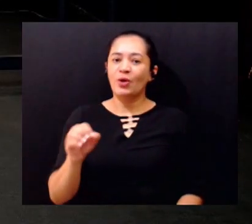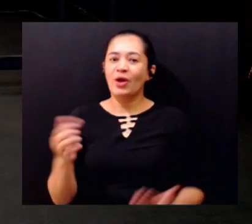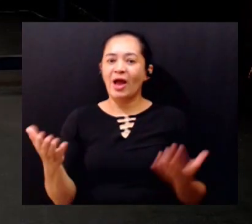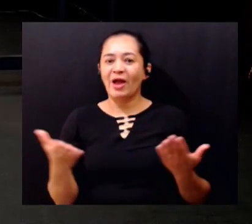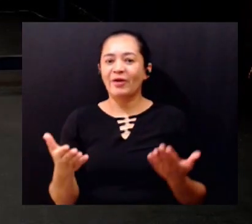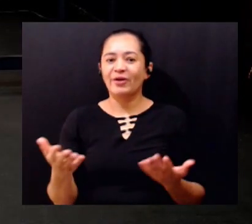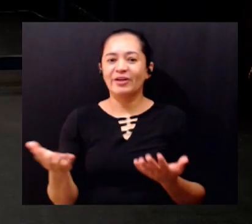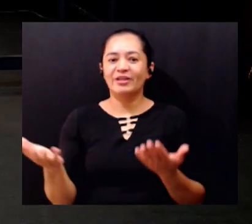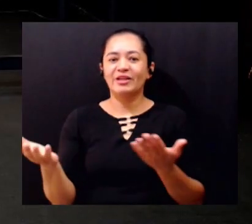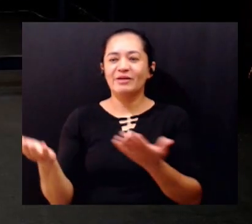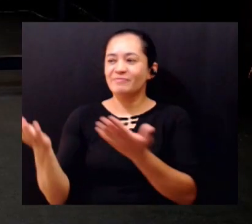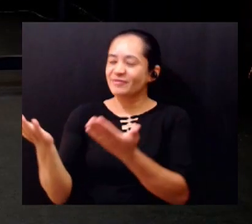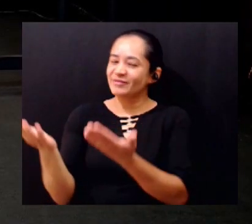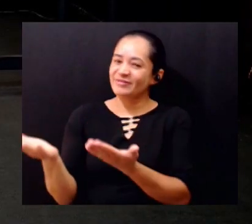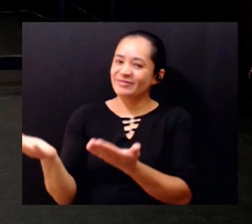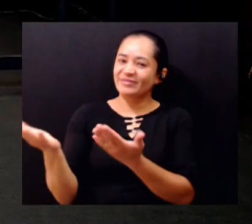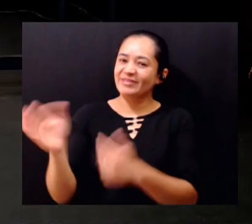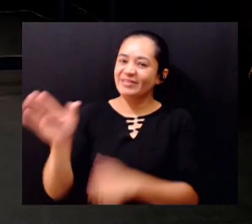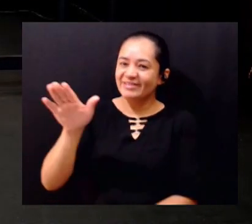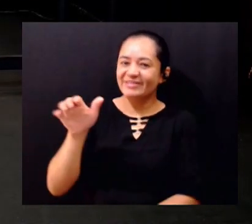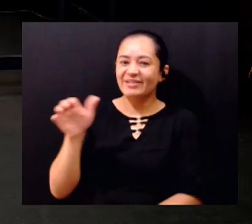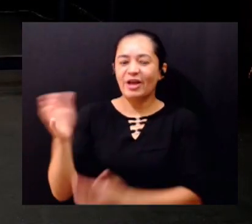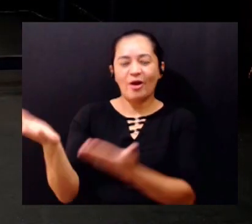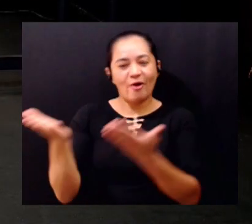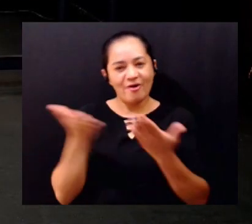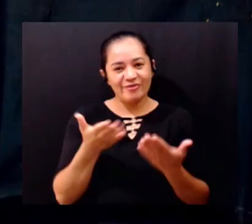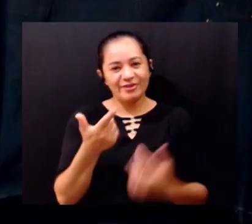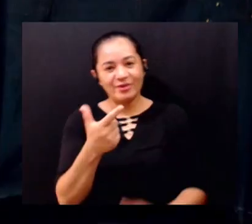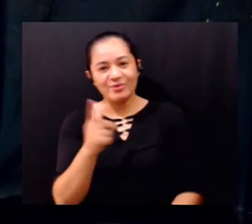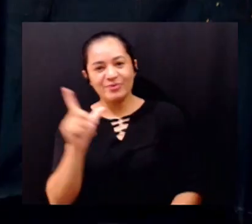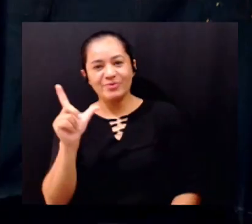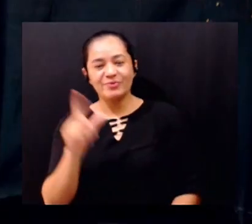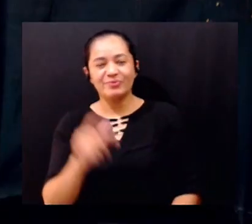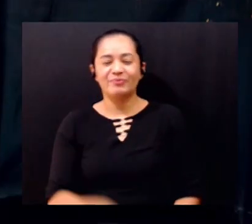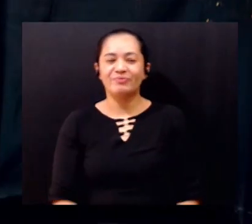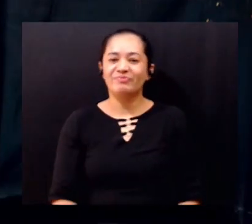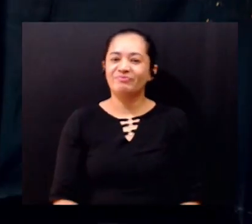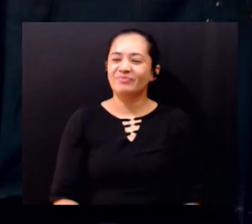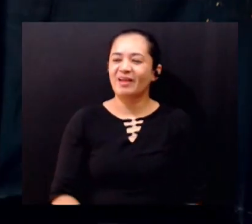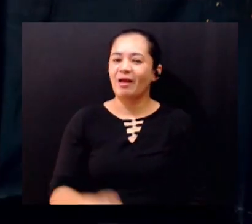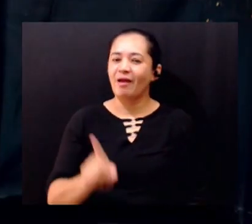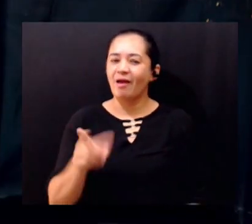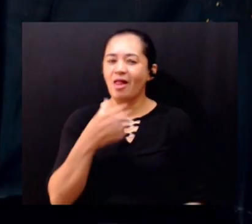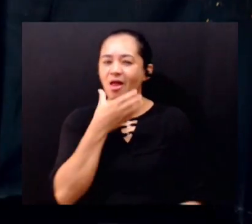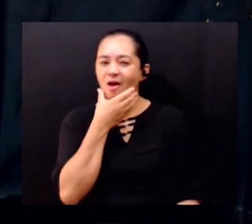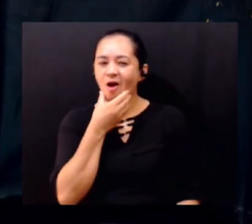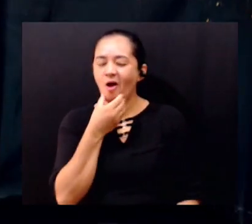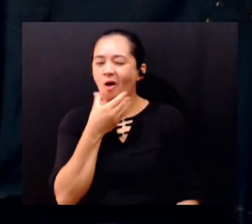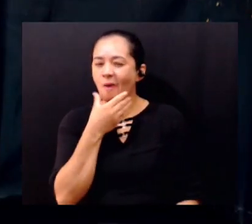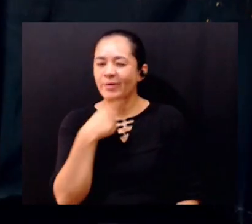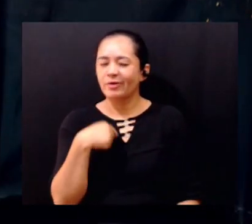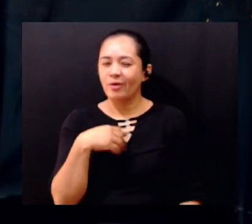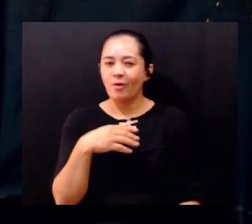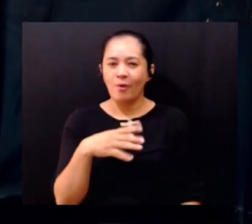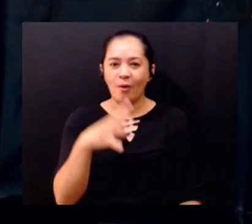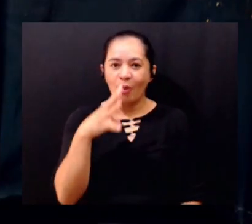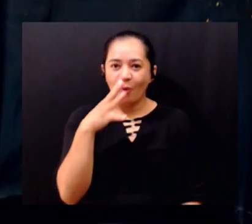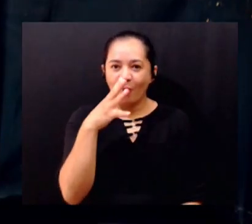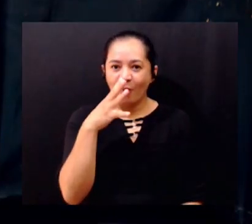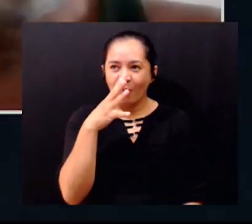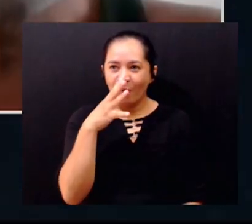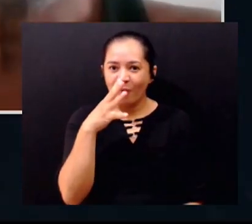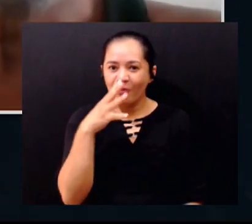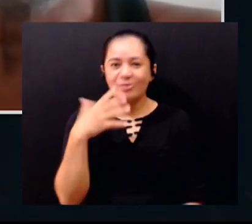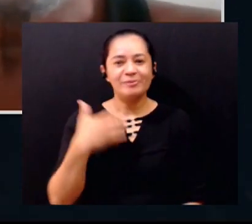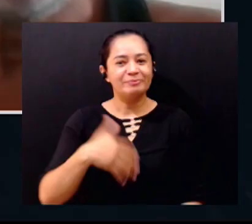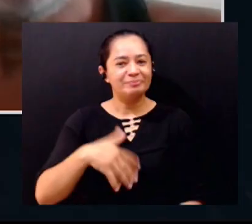aí, produção, pra gente chamar esse cara. É um cara que, olha, eu vou falar, eu admiro bastante também. E ele tá com a gente no